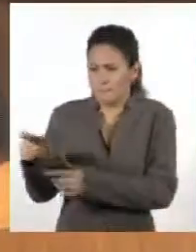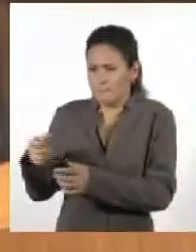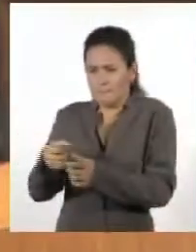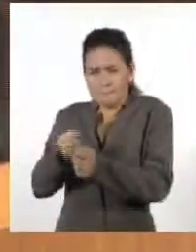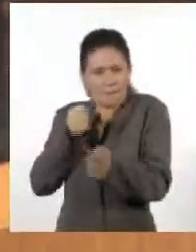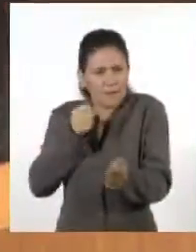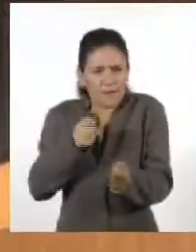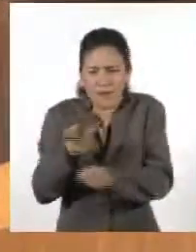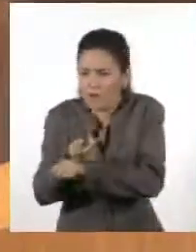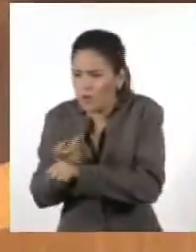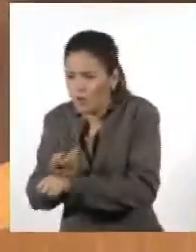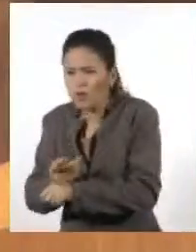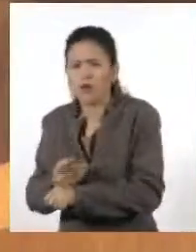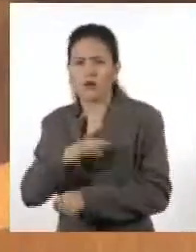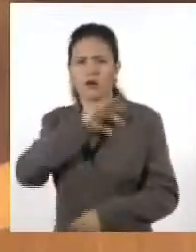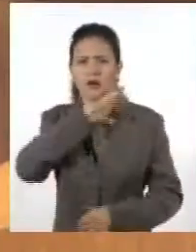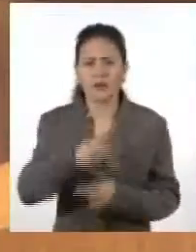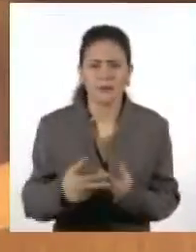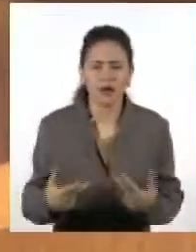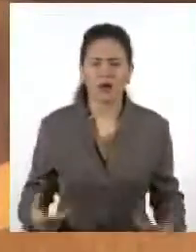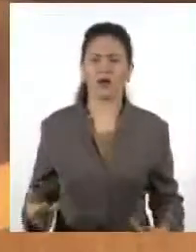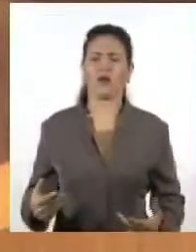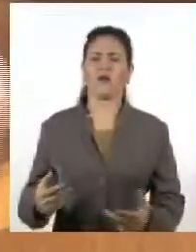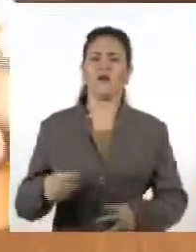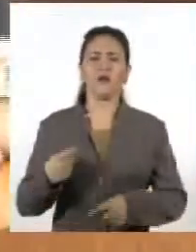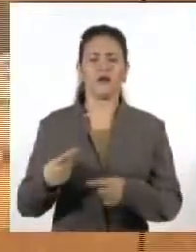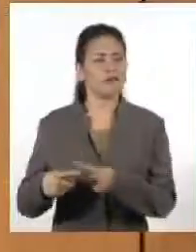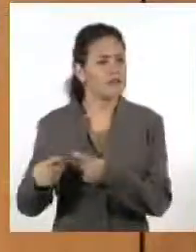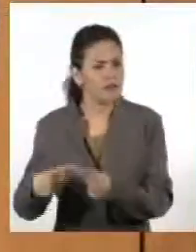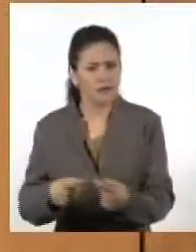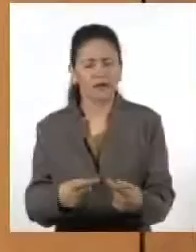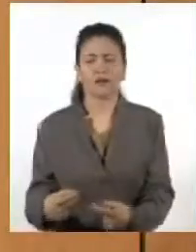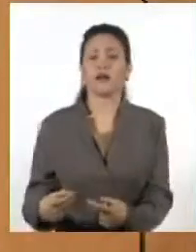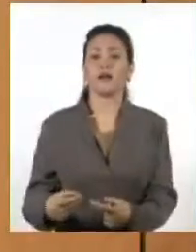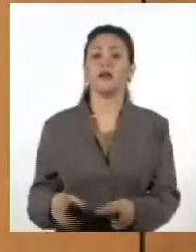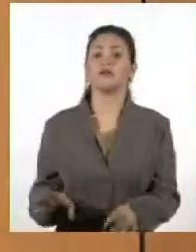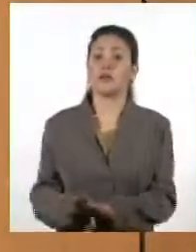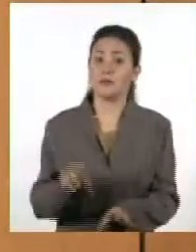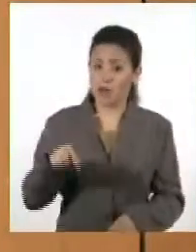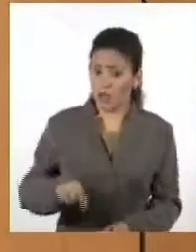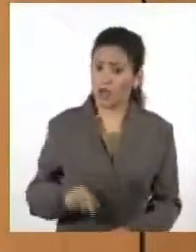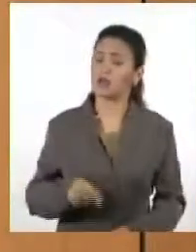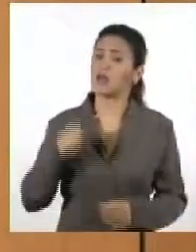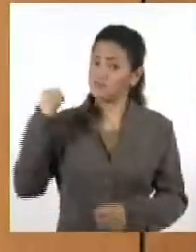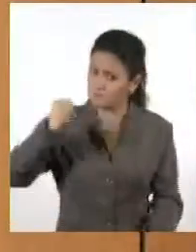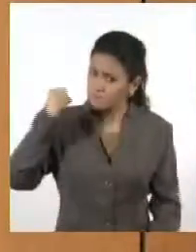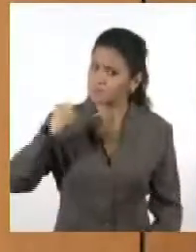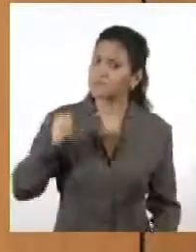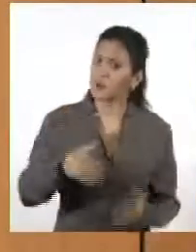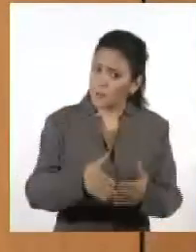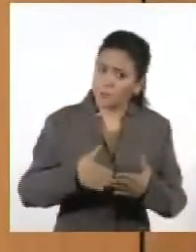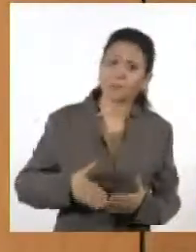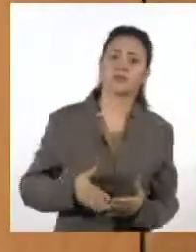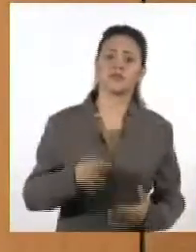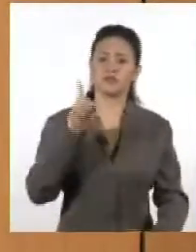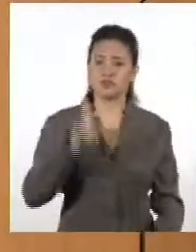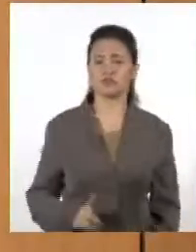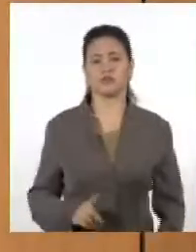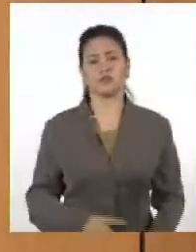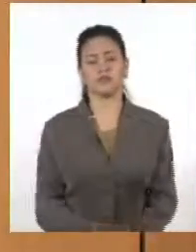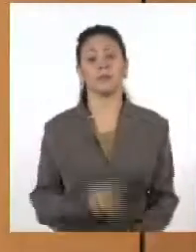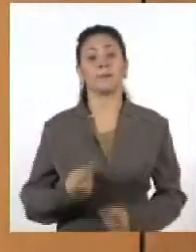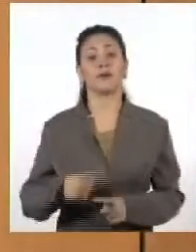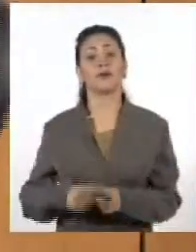eles são guerreiros também na área urbana porque eles não vão admitir de forma alguma que uma promessa não seja